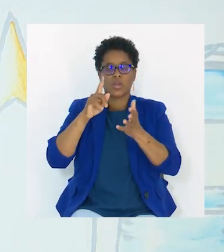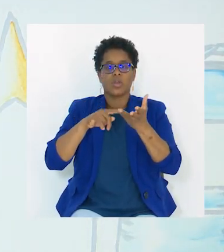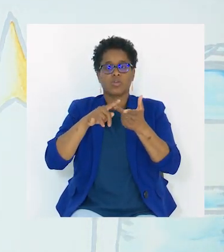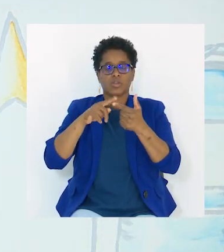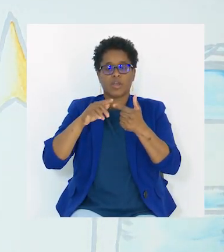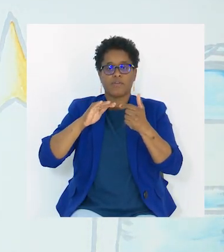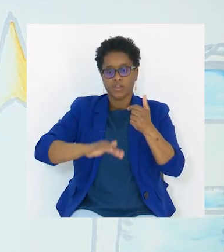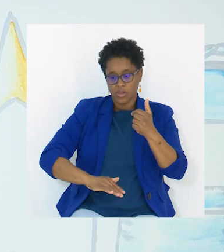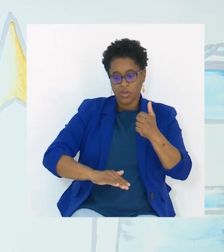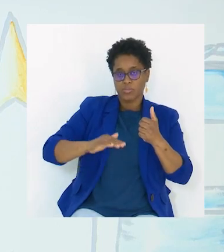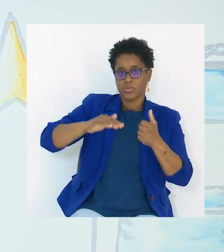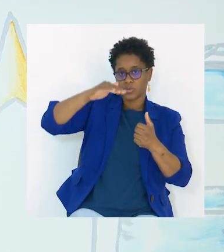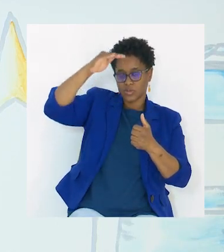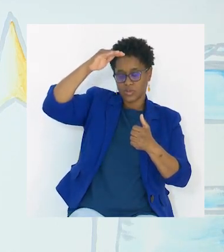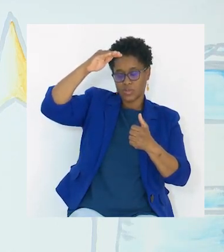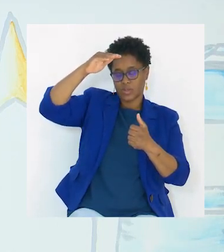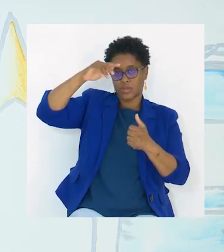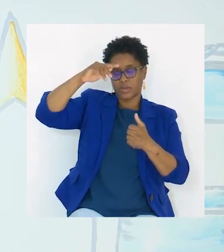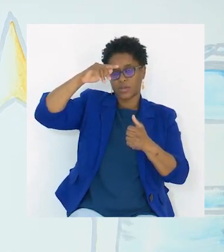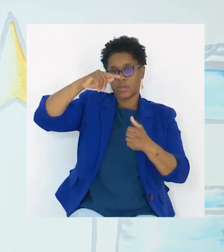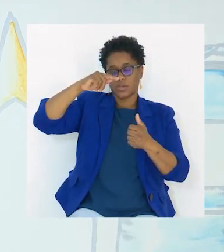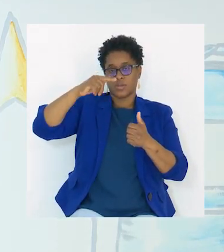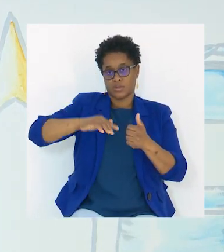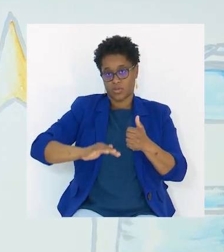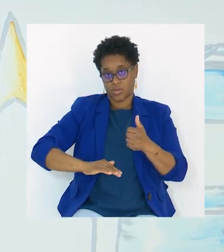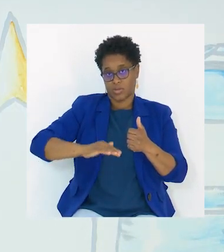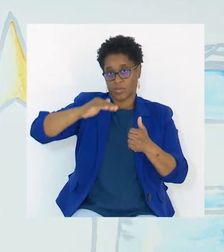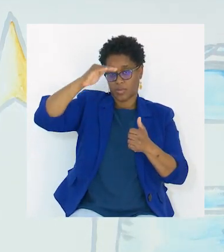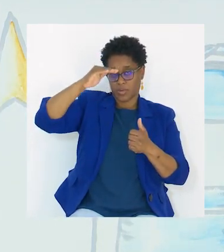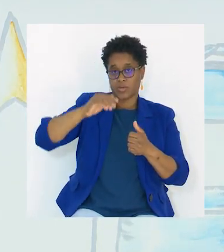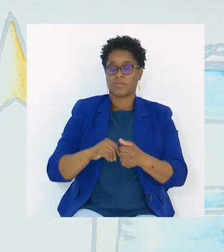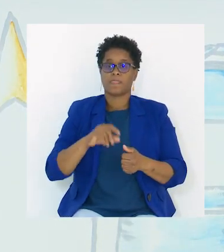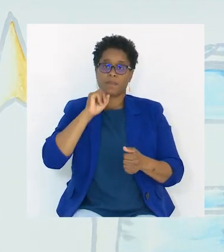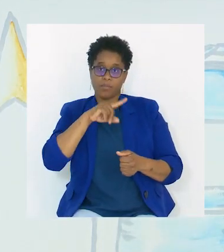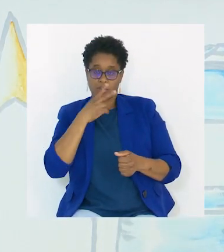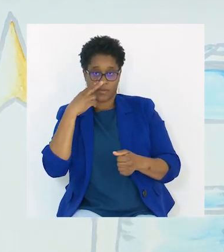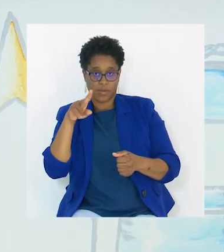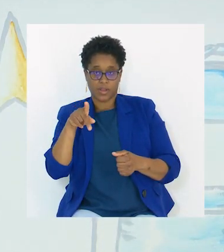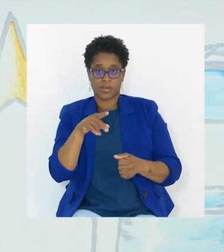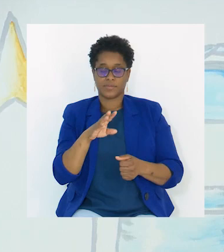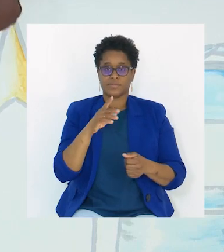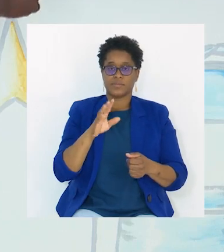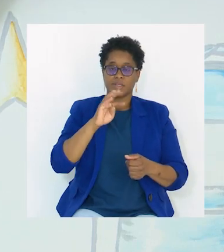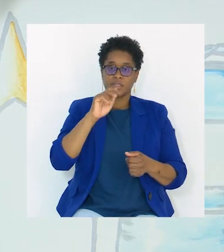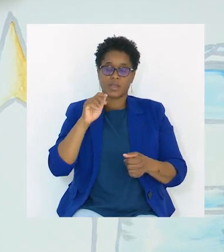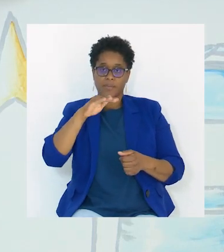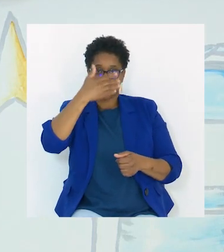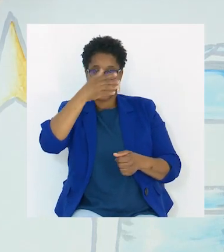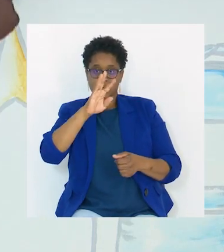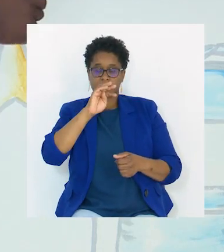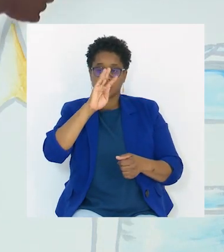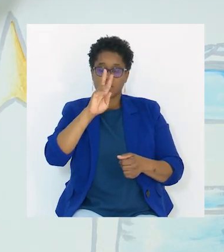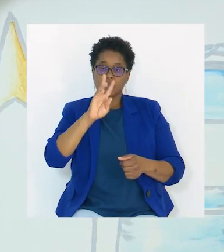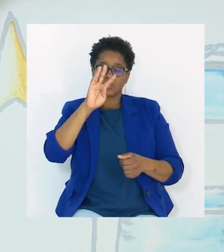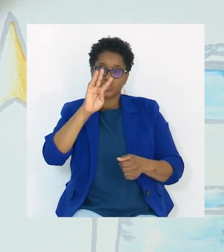sentido progressivo, de menor para maior. Como pode observar, século I, século